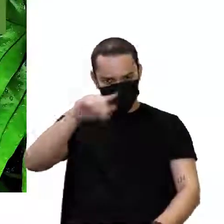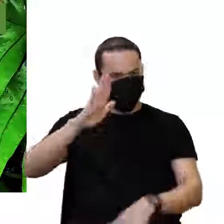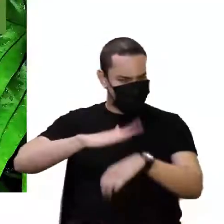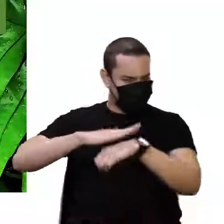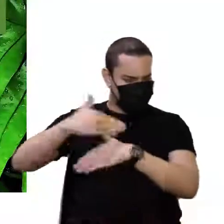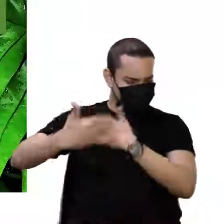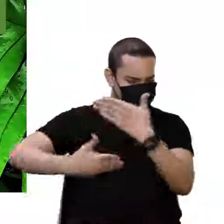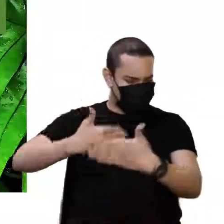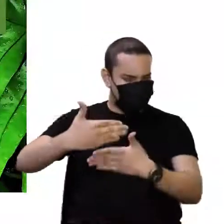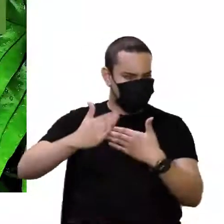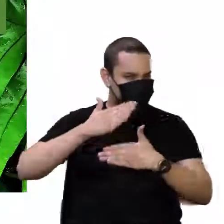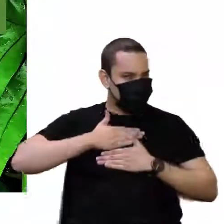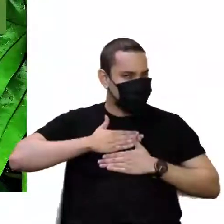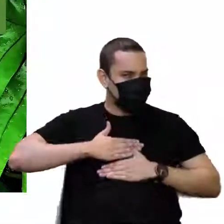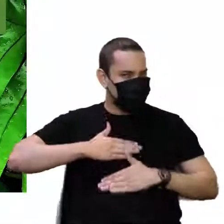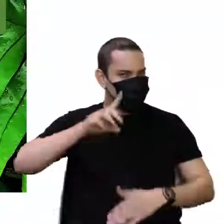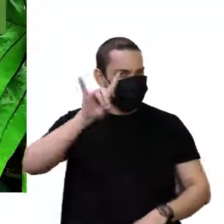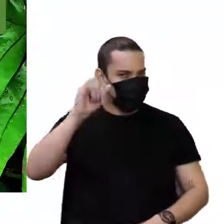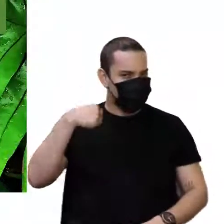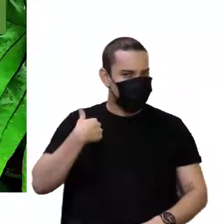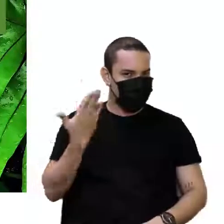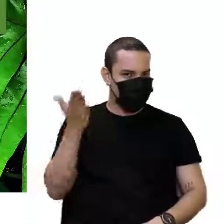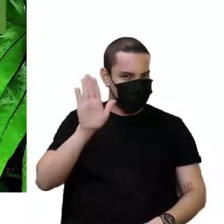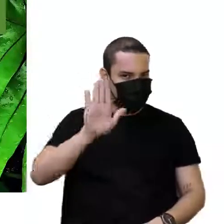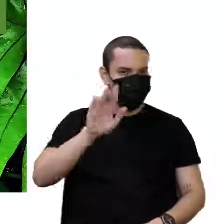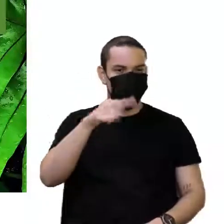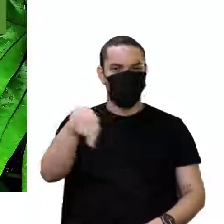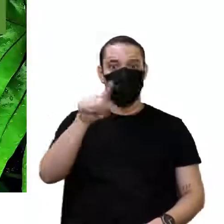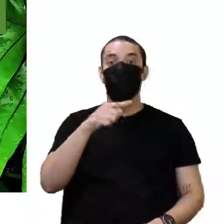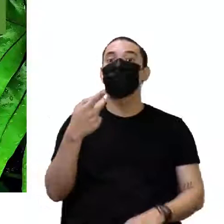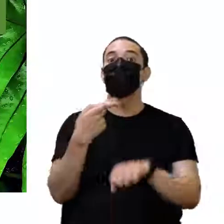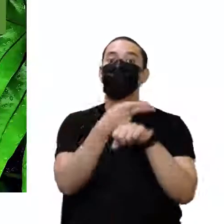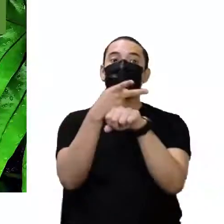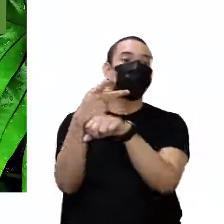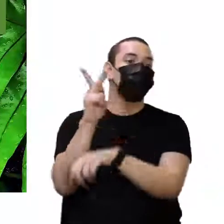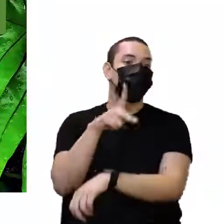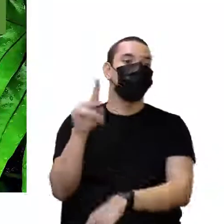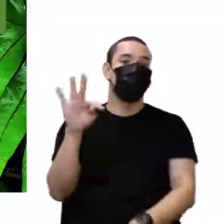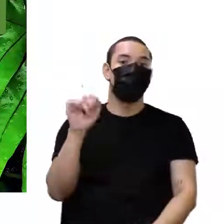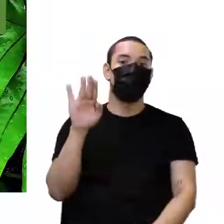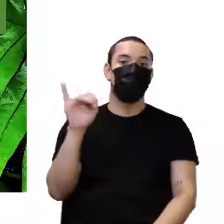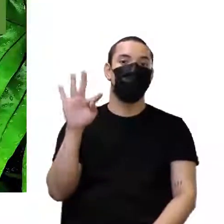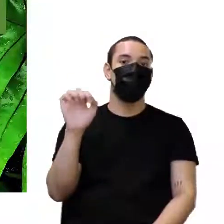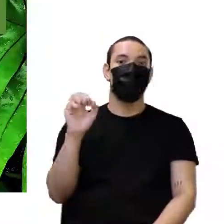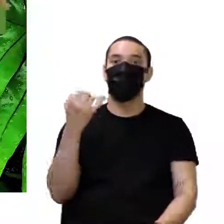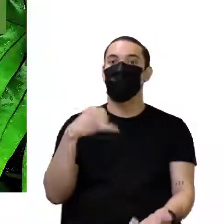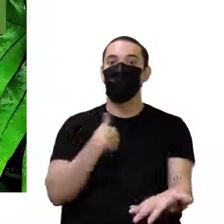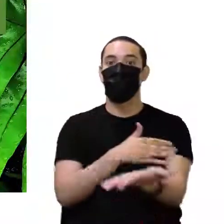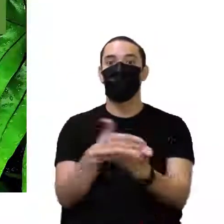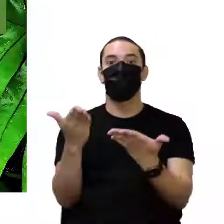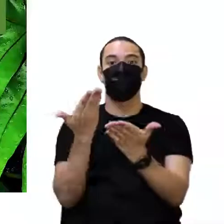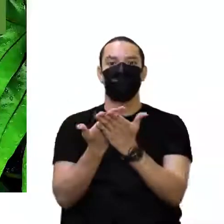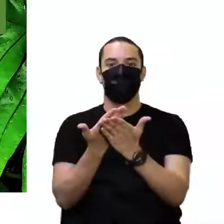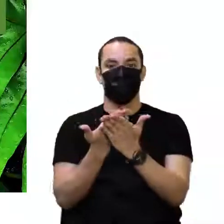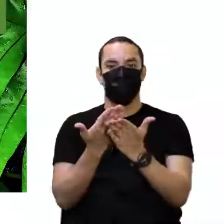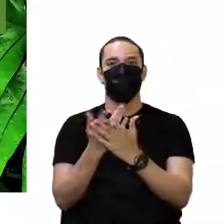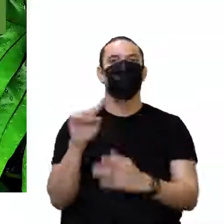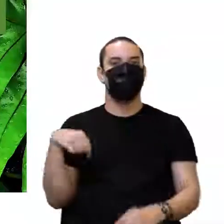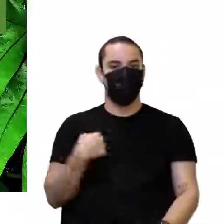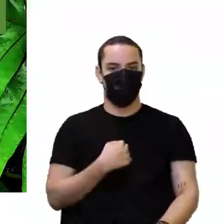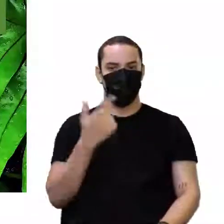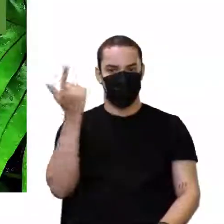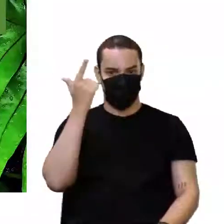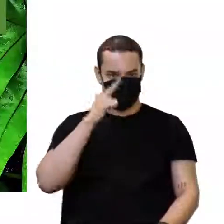Calma, calma teu coração que vai chegar esse dia. Tá? E eu vou dizer, procura a professora Otávio, senão eu não começo a aula. E aí a gente vai fazer